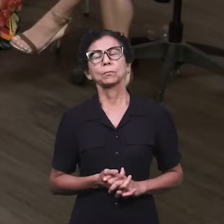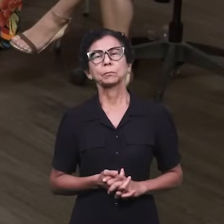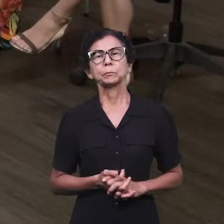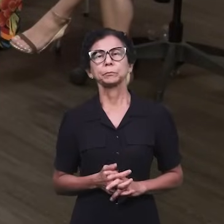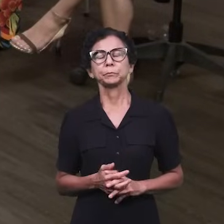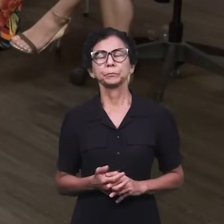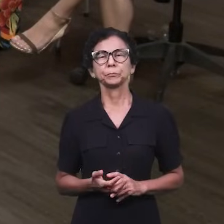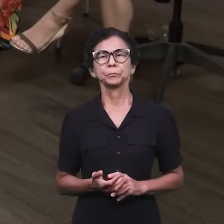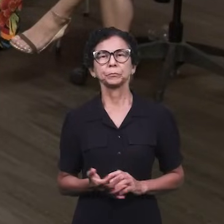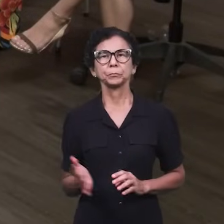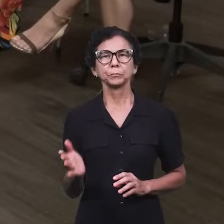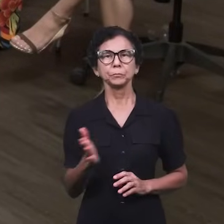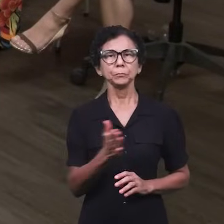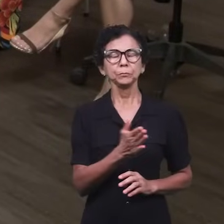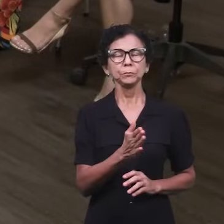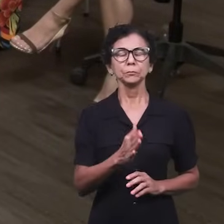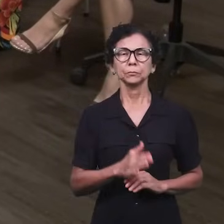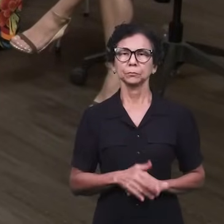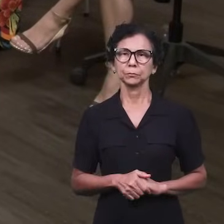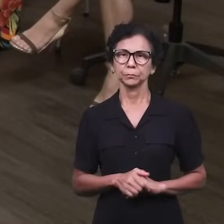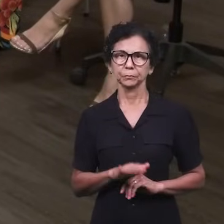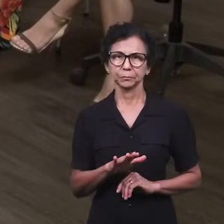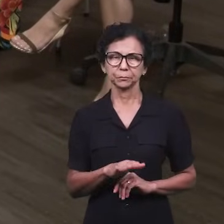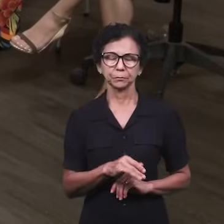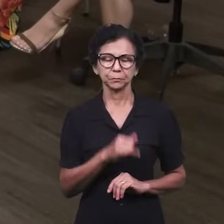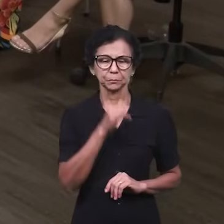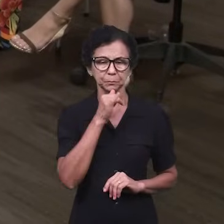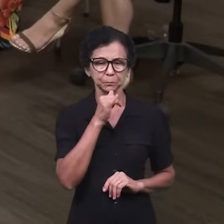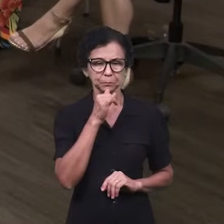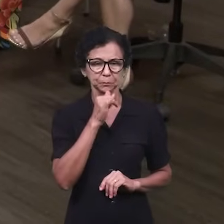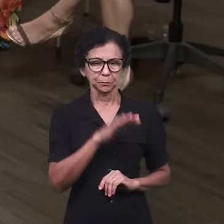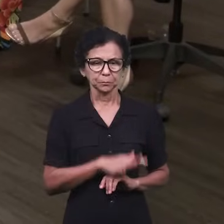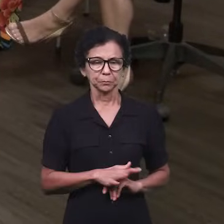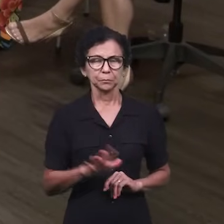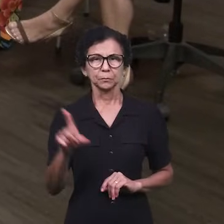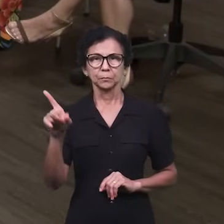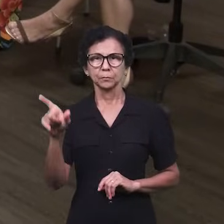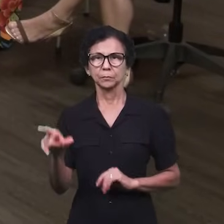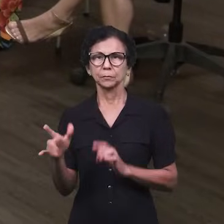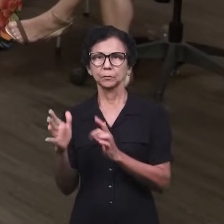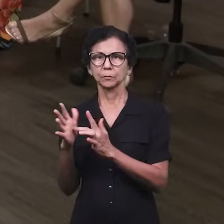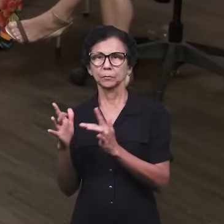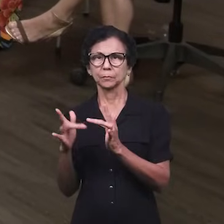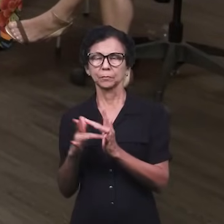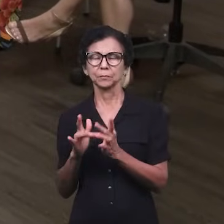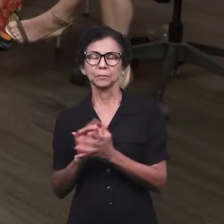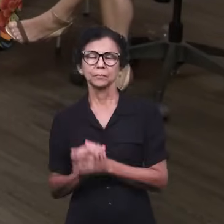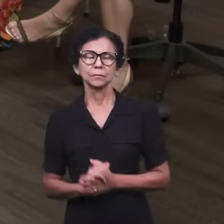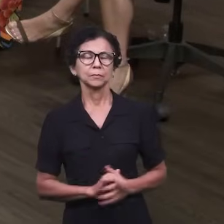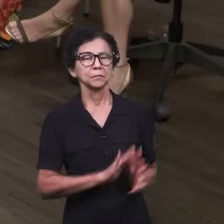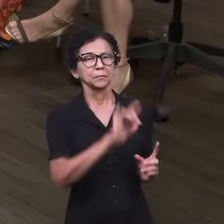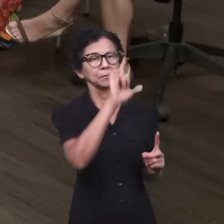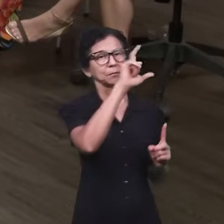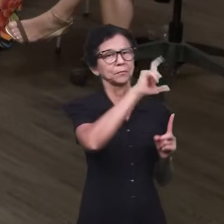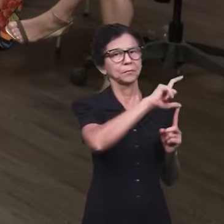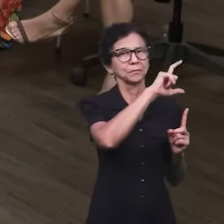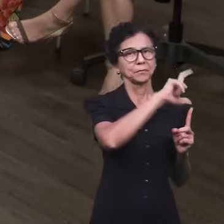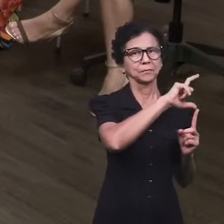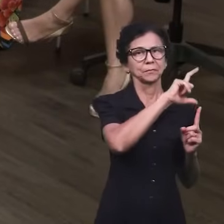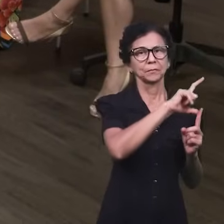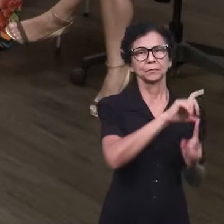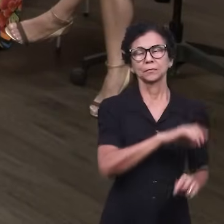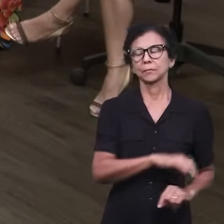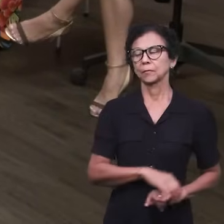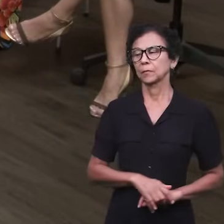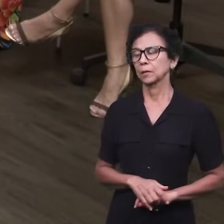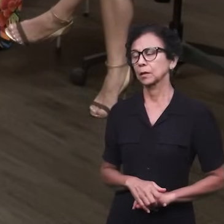né Mas falando da arma chegaram para Jesus na verdade chegou para Jesus o adversário na tentação